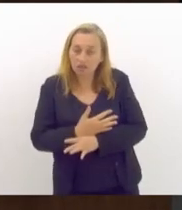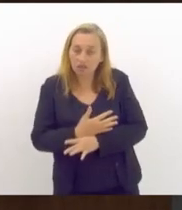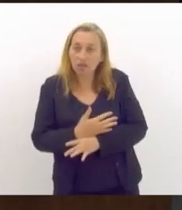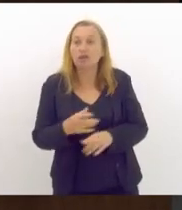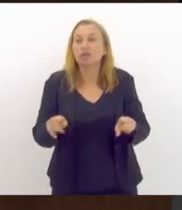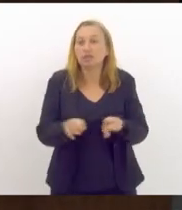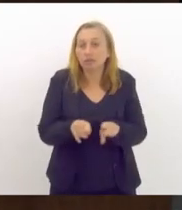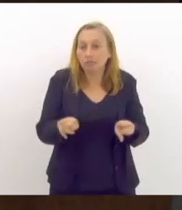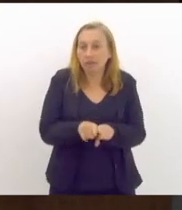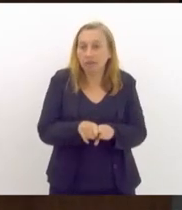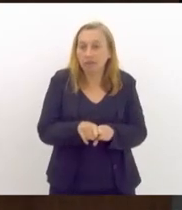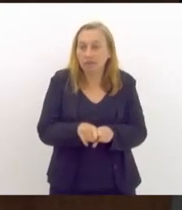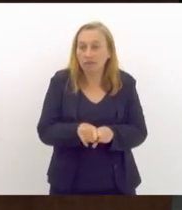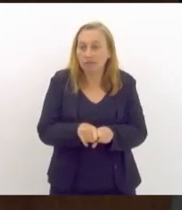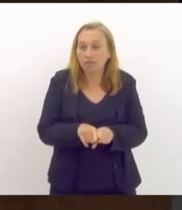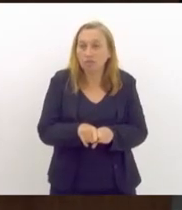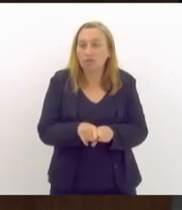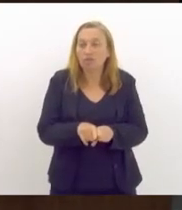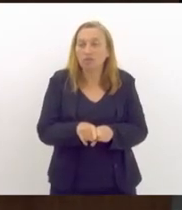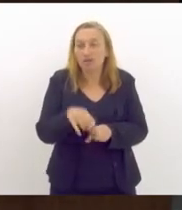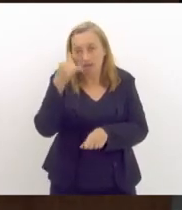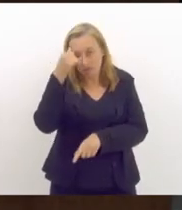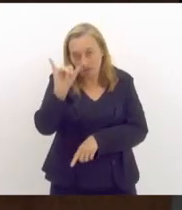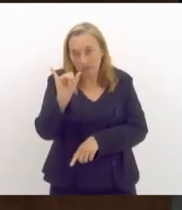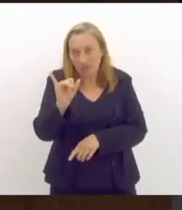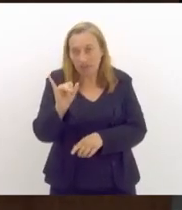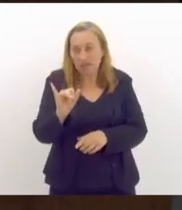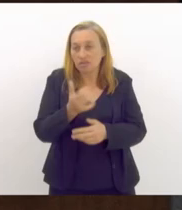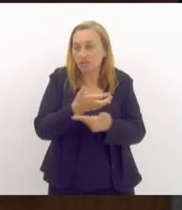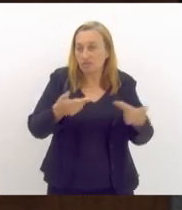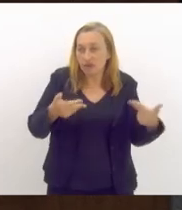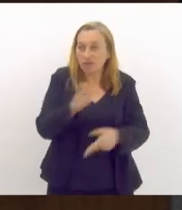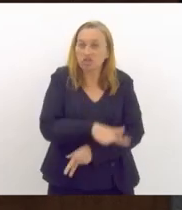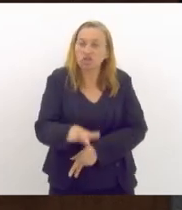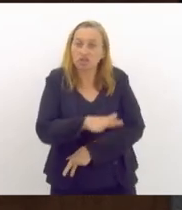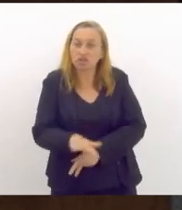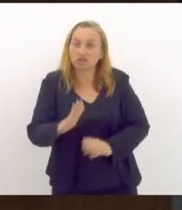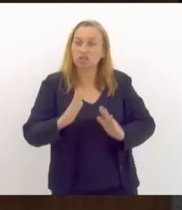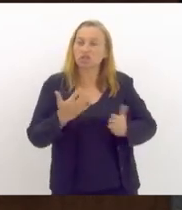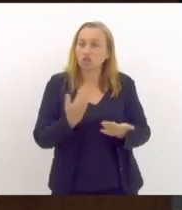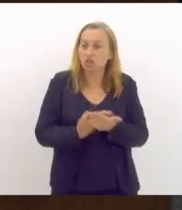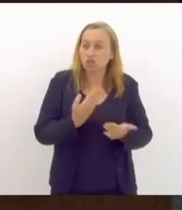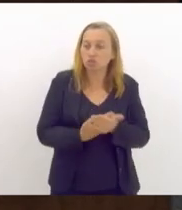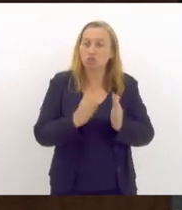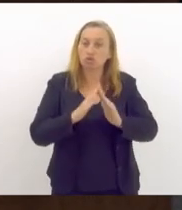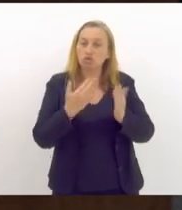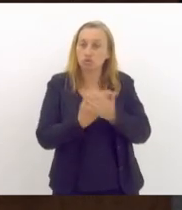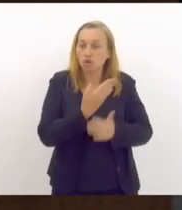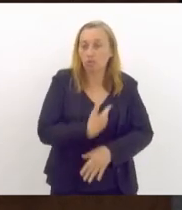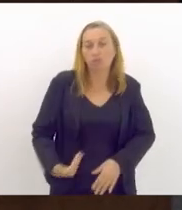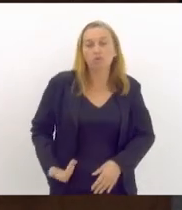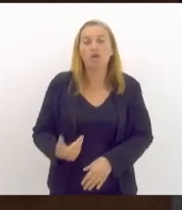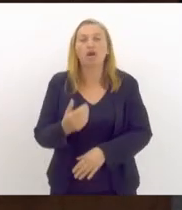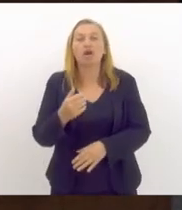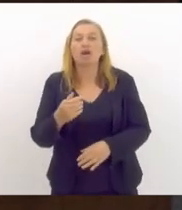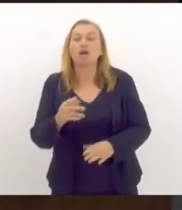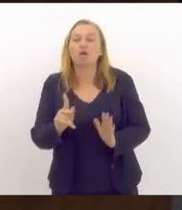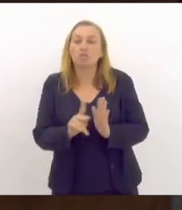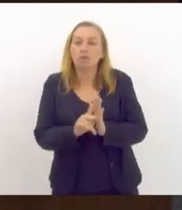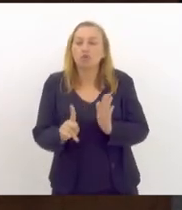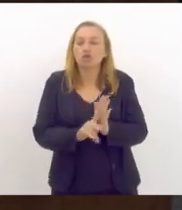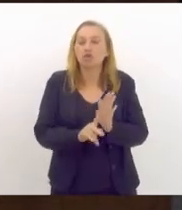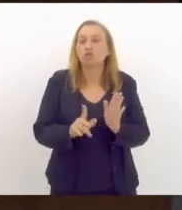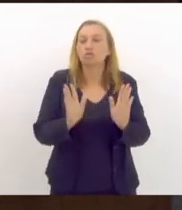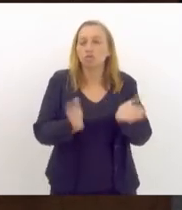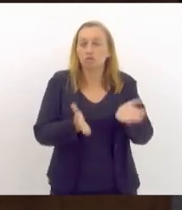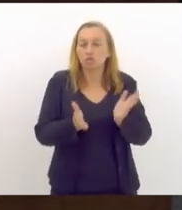e também estão fazendo prevenção de milhares de crianças que estudam na rede pública então é um projeto hoje que foi votado